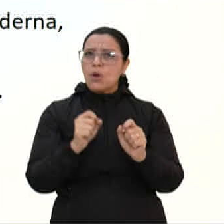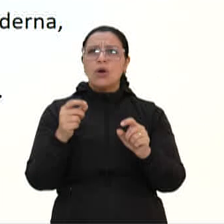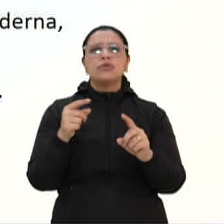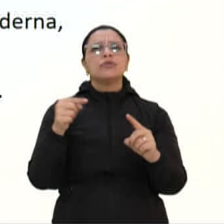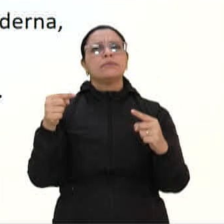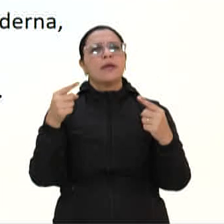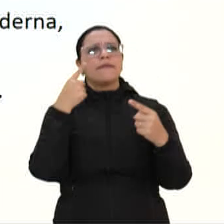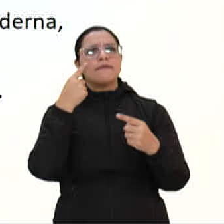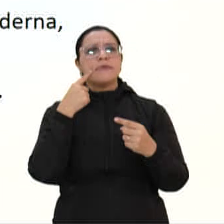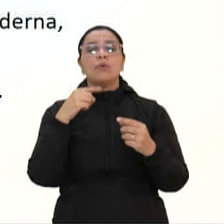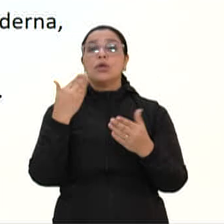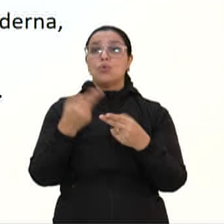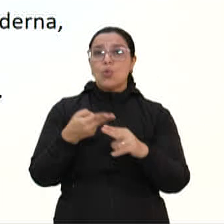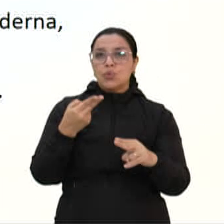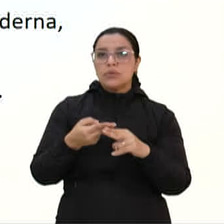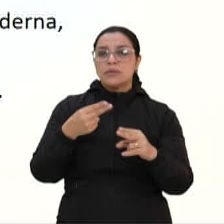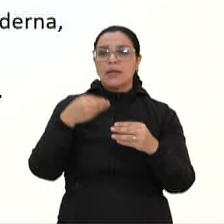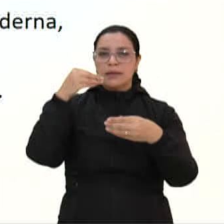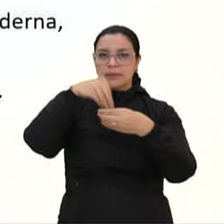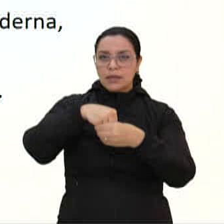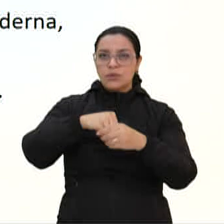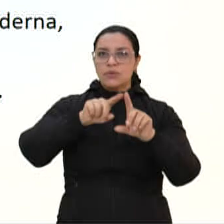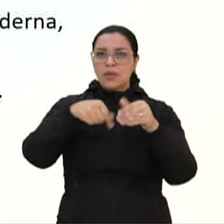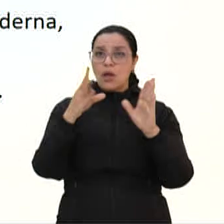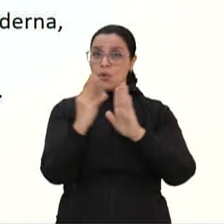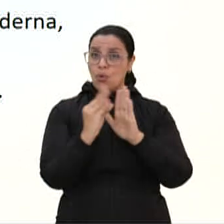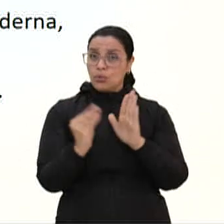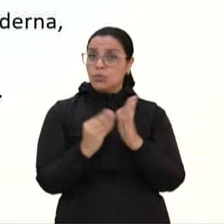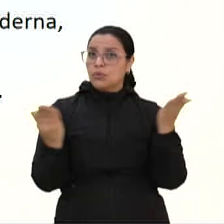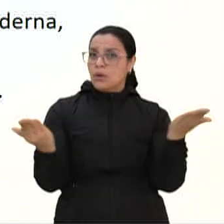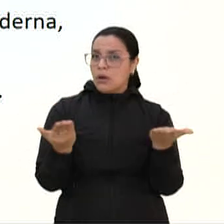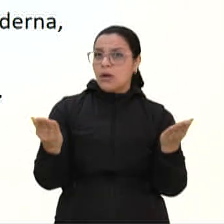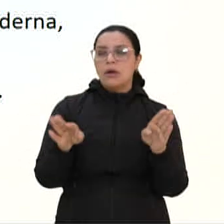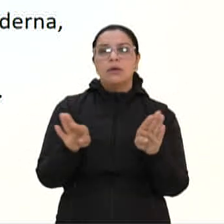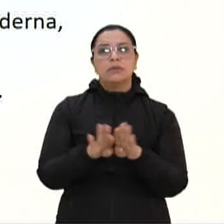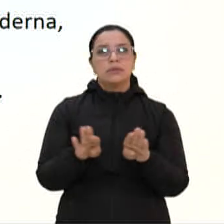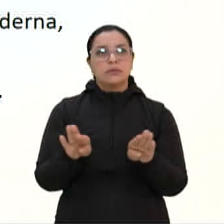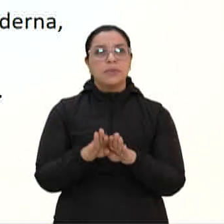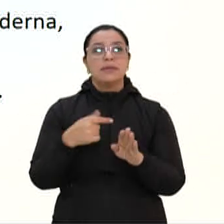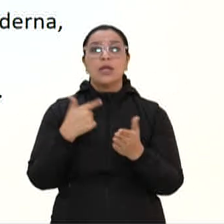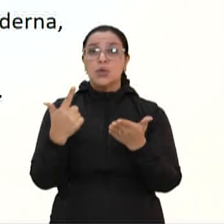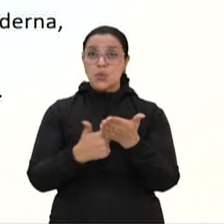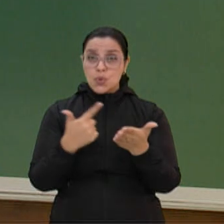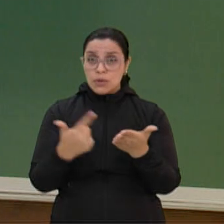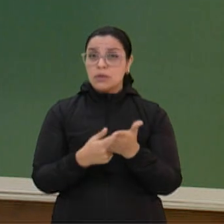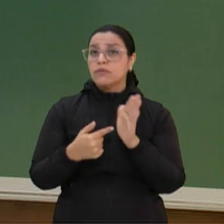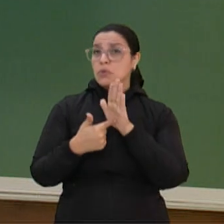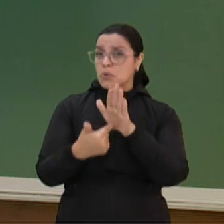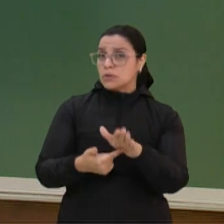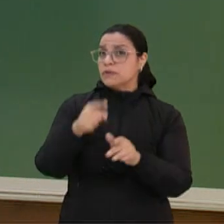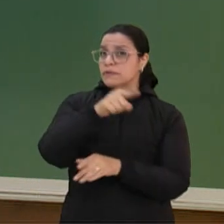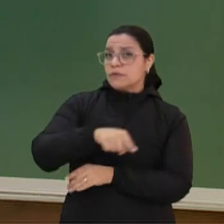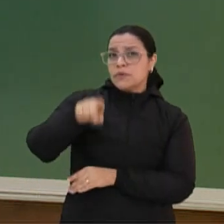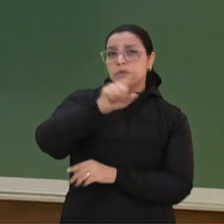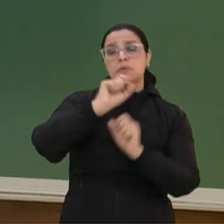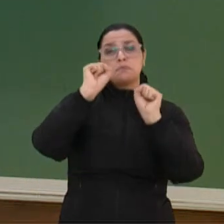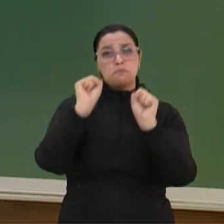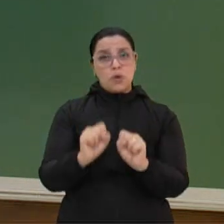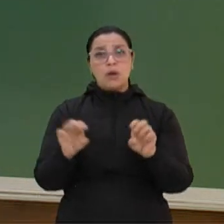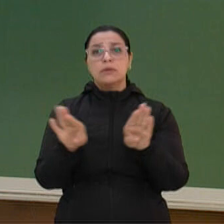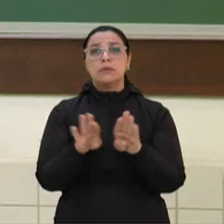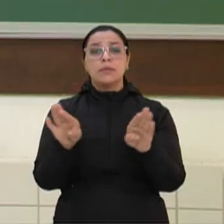As referências que tiramos ali, o conteúdo da aula, temos o livro também, que vocês